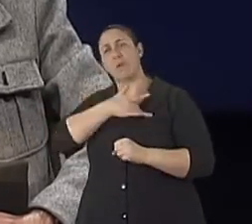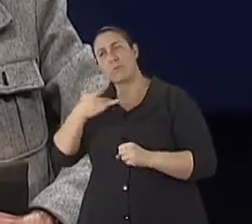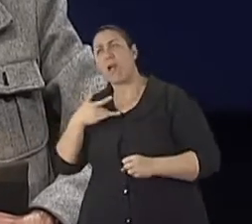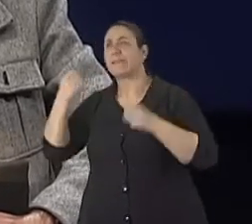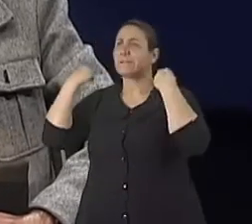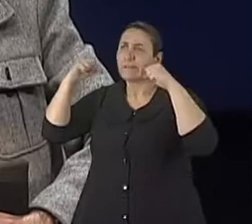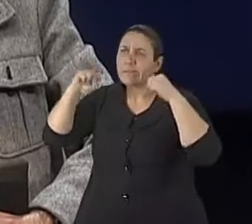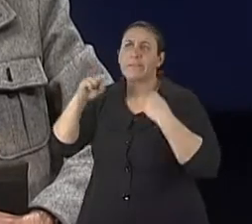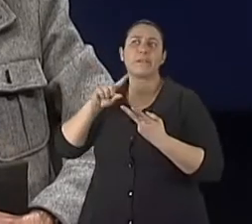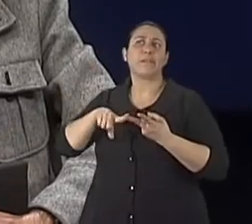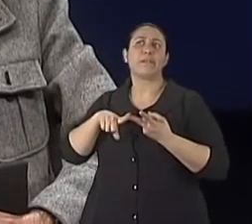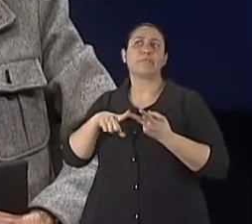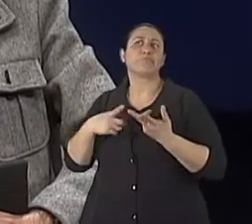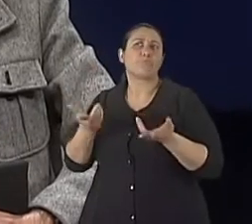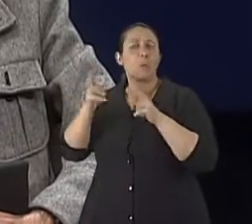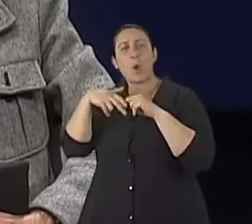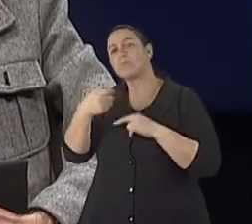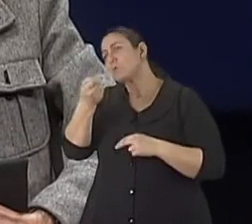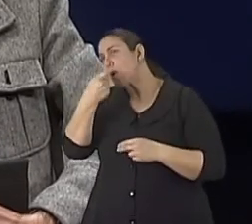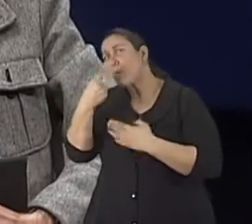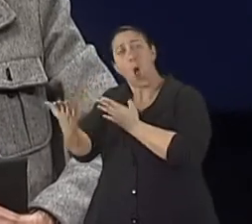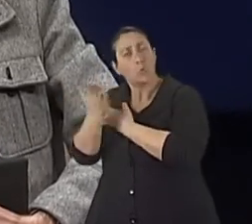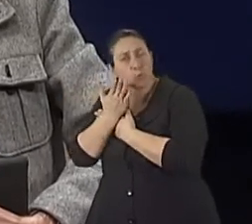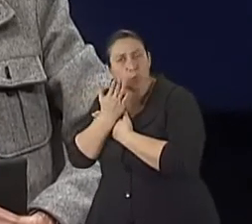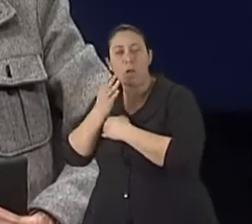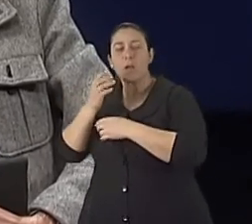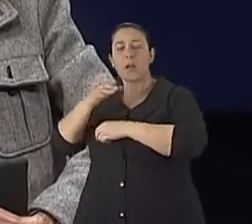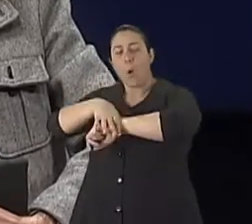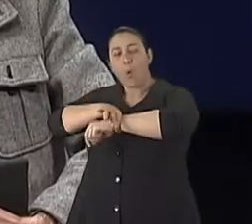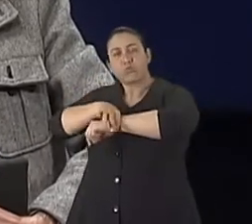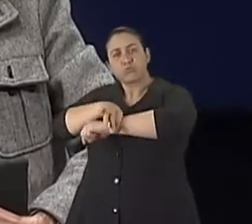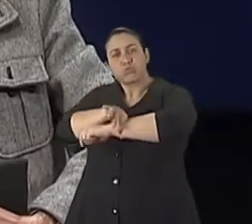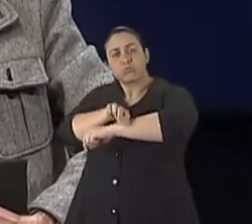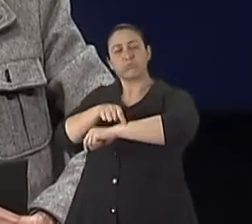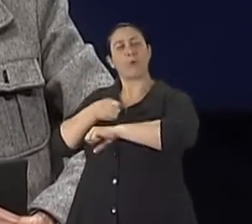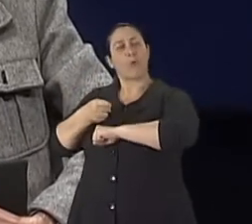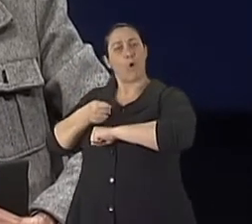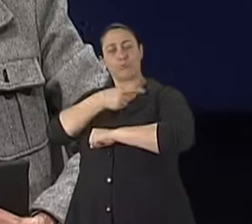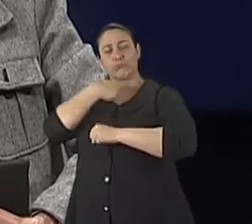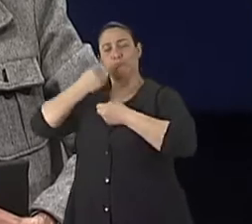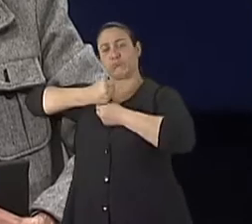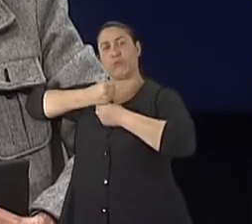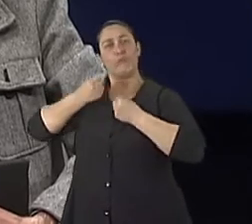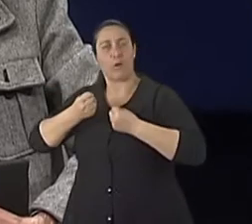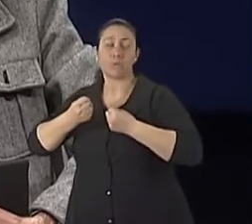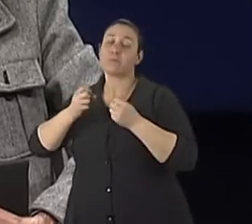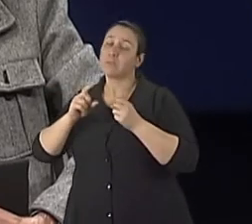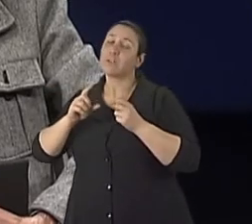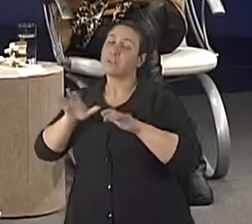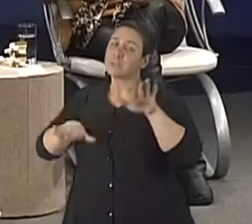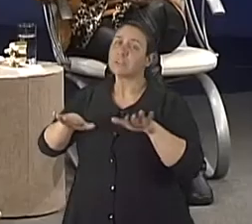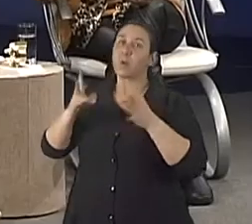exercício físico é através de medicamentos também evitar este colapso do osso digamos enfraquecimento do osso